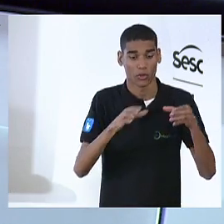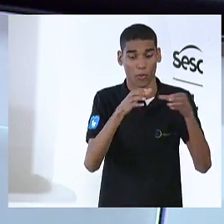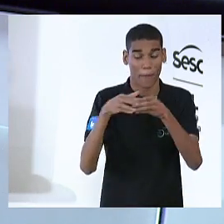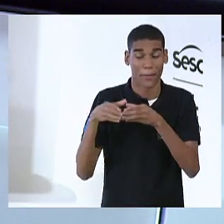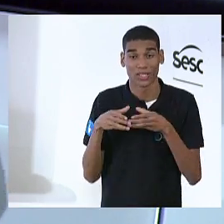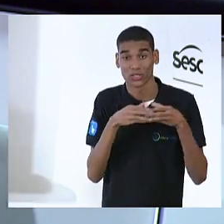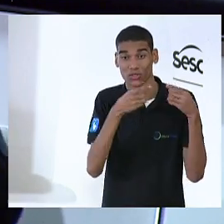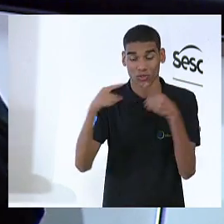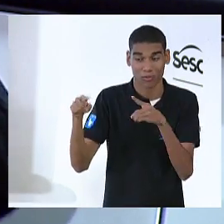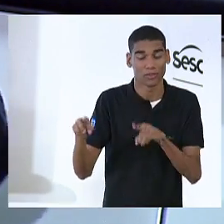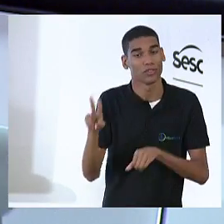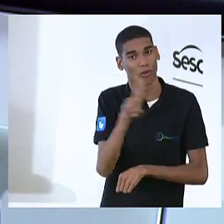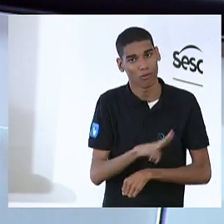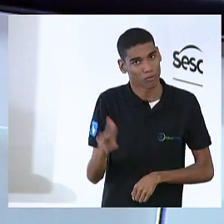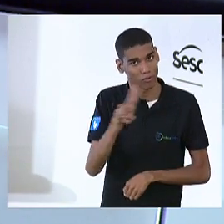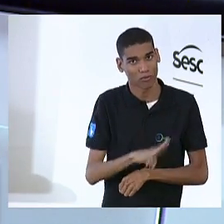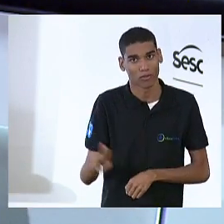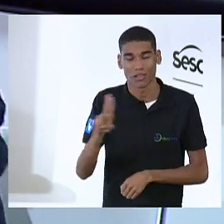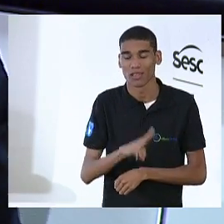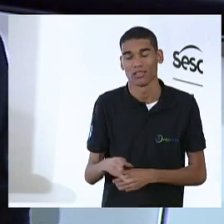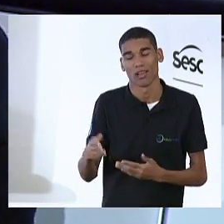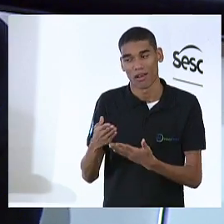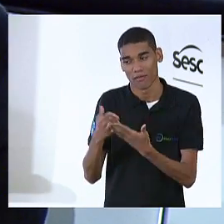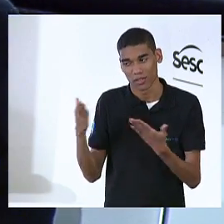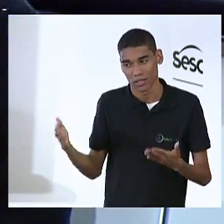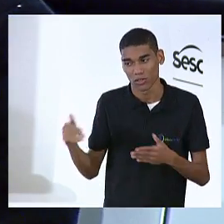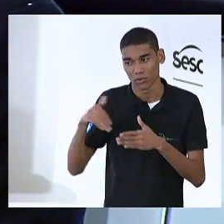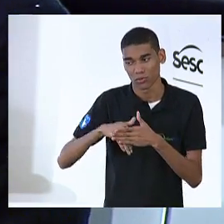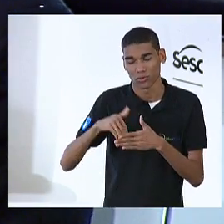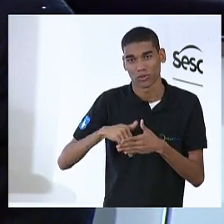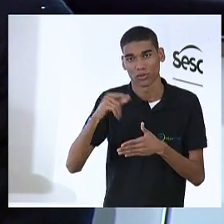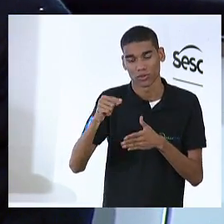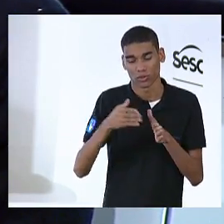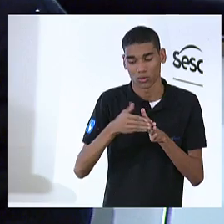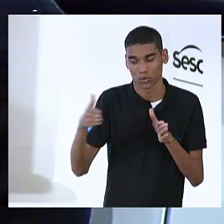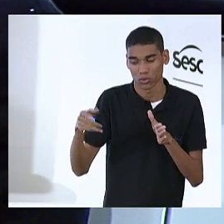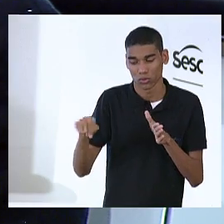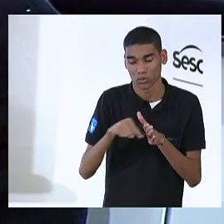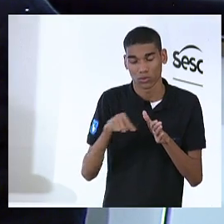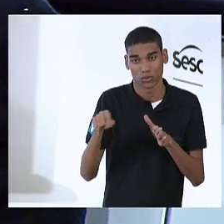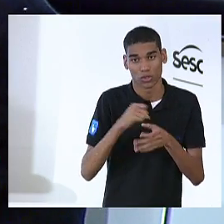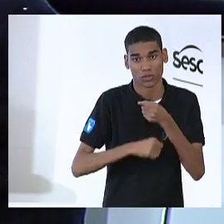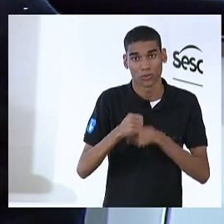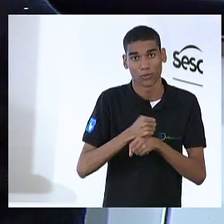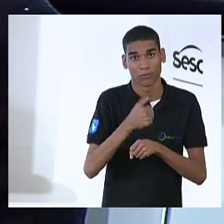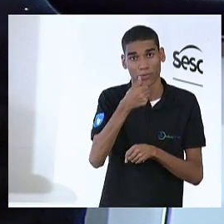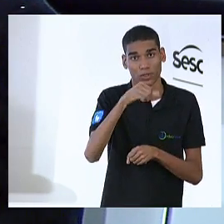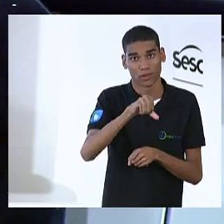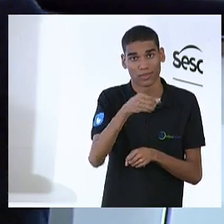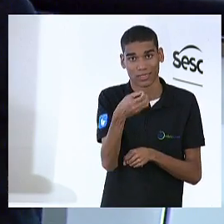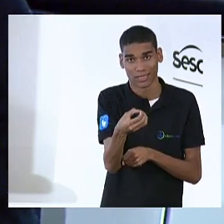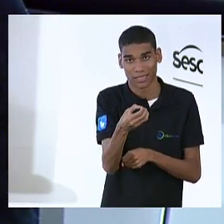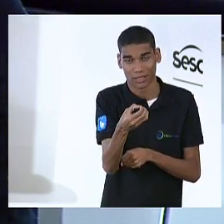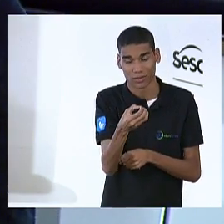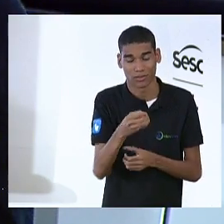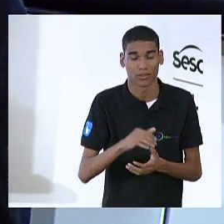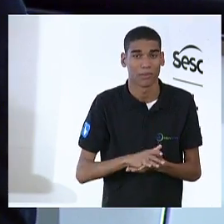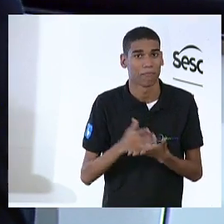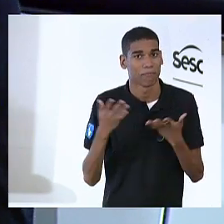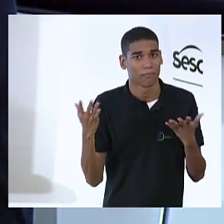esse pouquinho de voto que tinha ali durante a década de 70, né? Mas